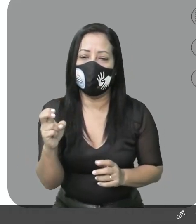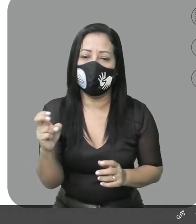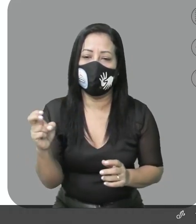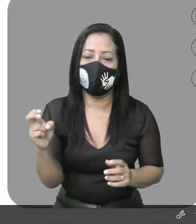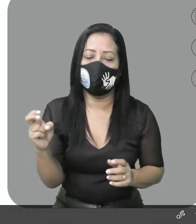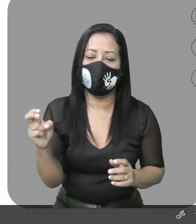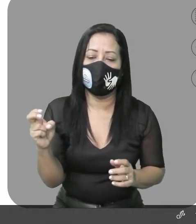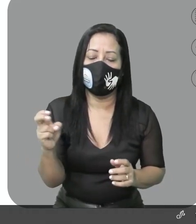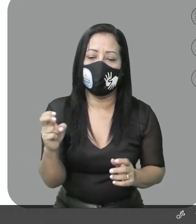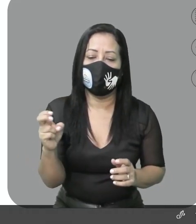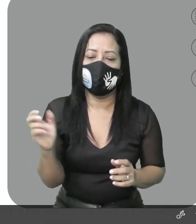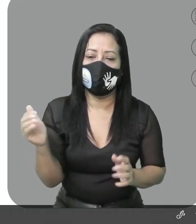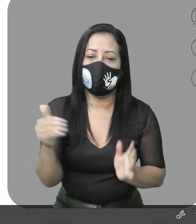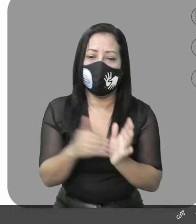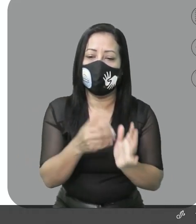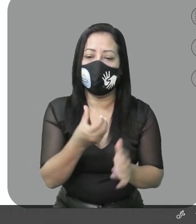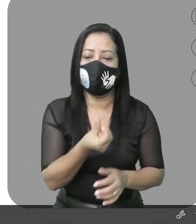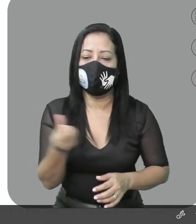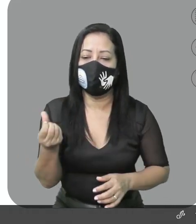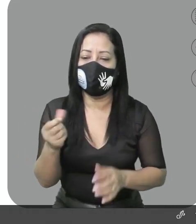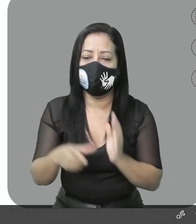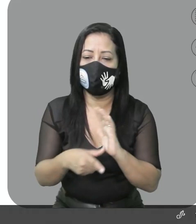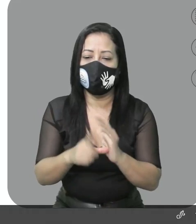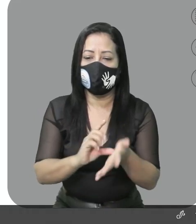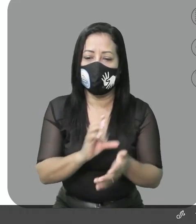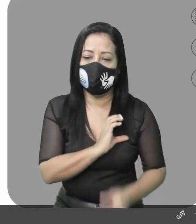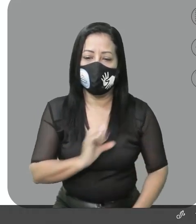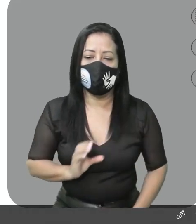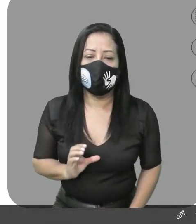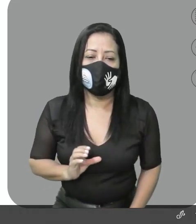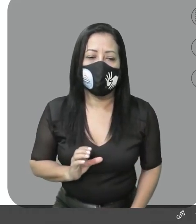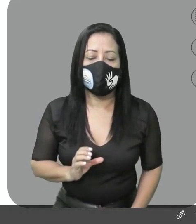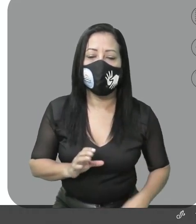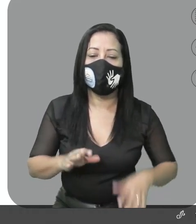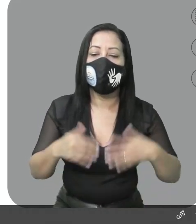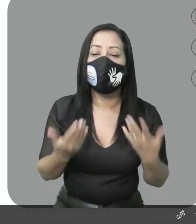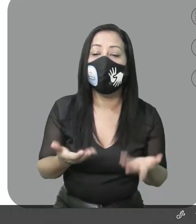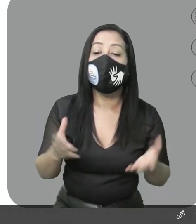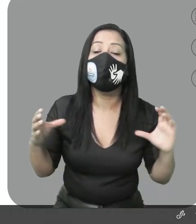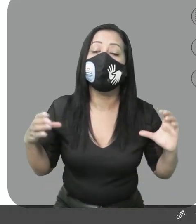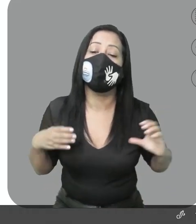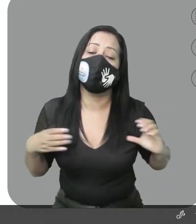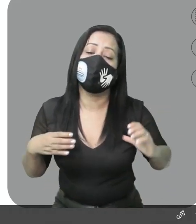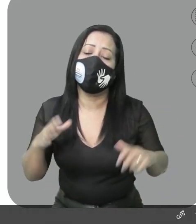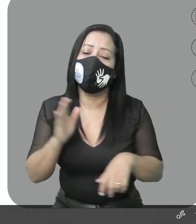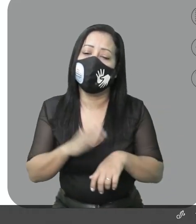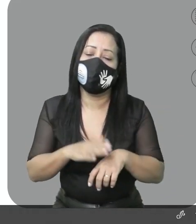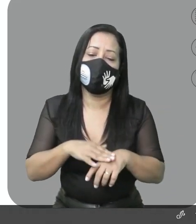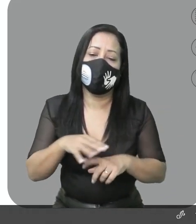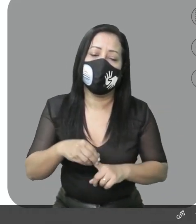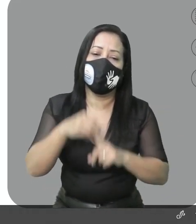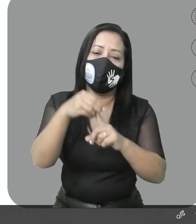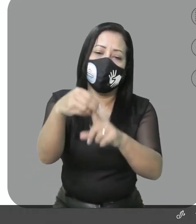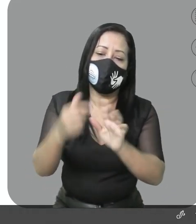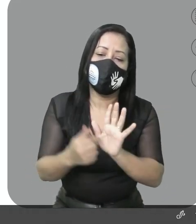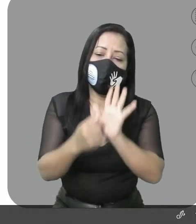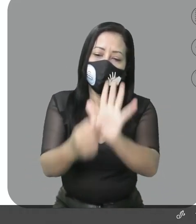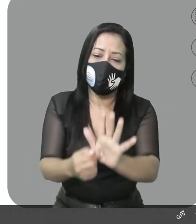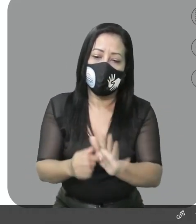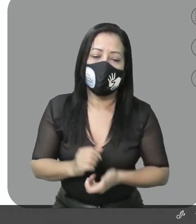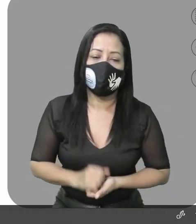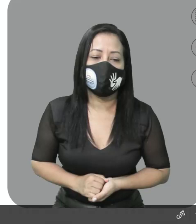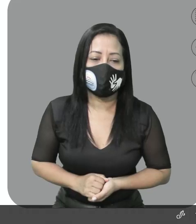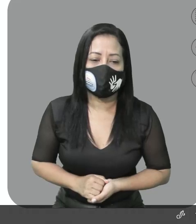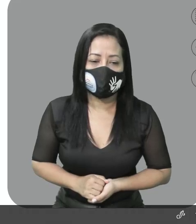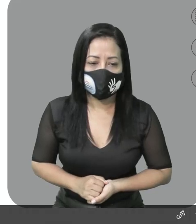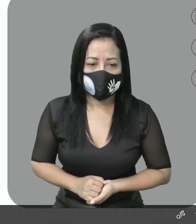6 a.C., foram. Quais são essas cidades que mais se destacaram? Será que era